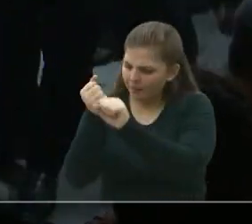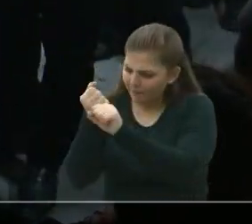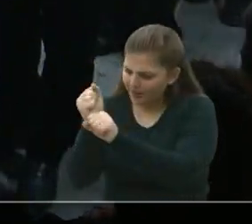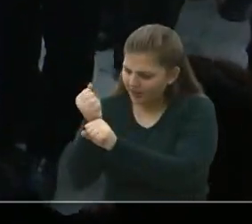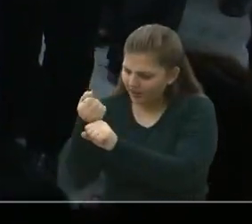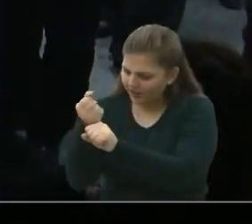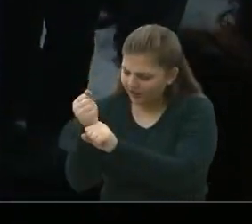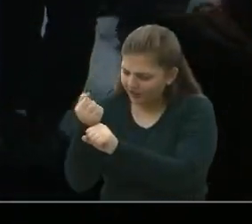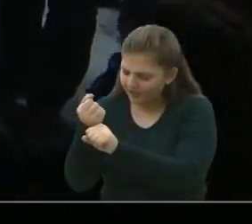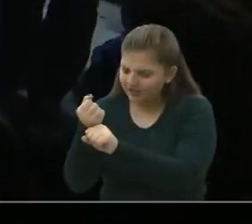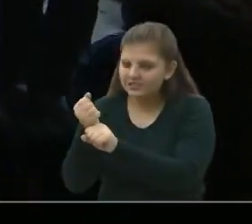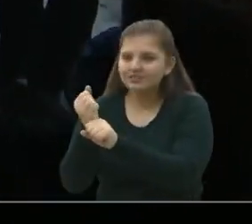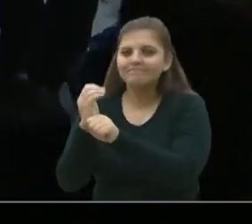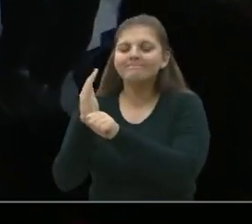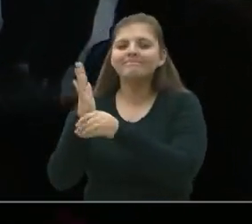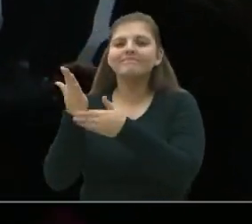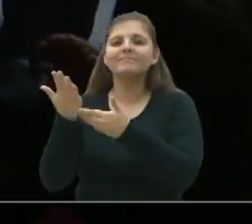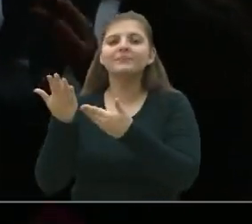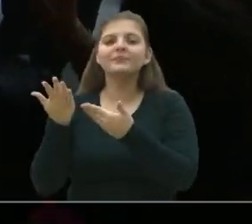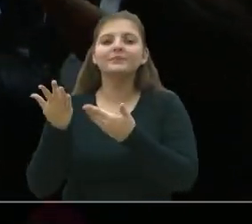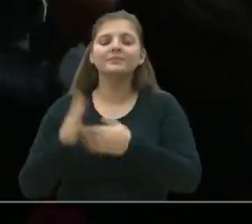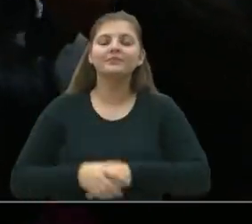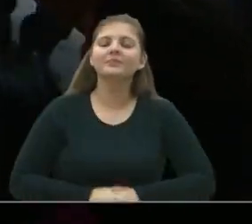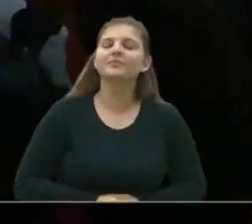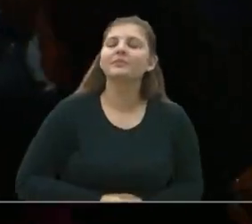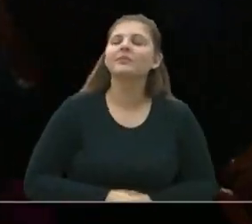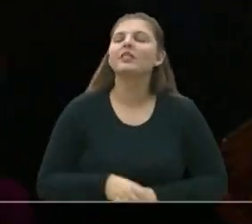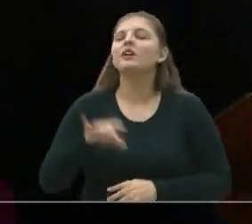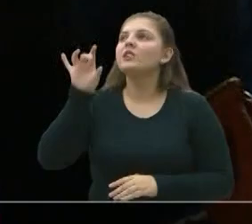construirei a minha casa.